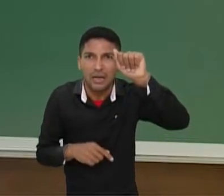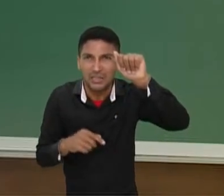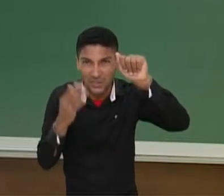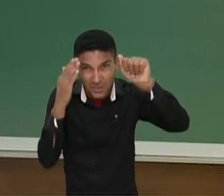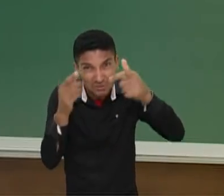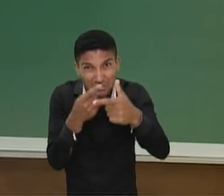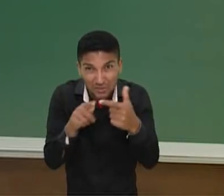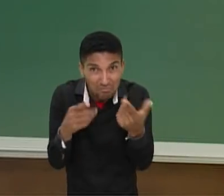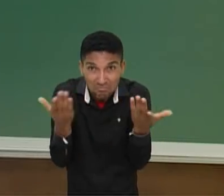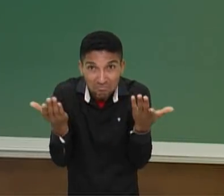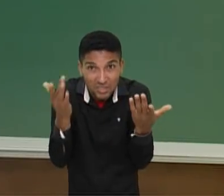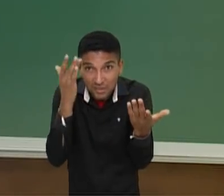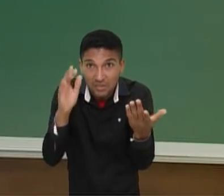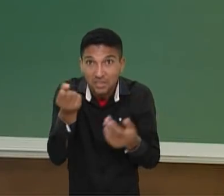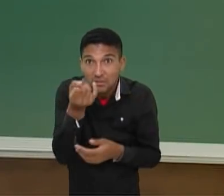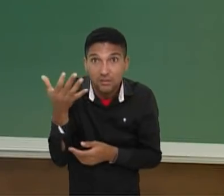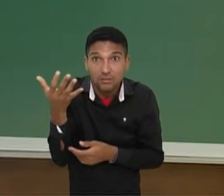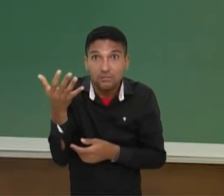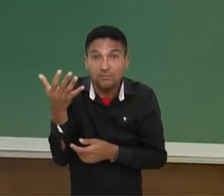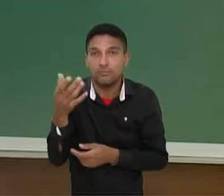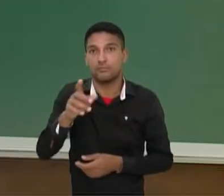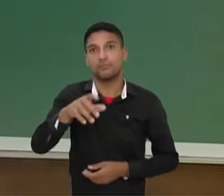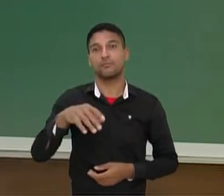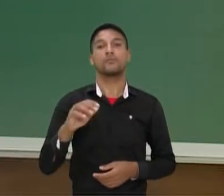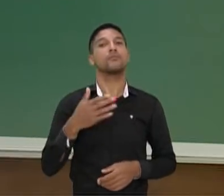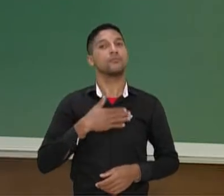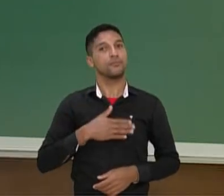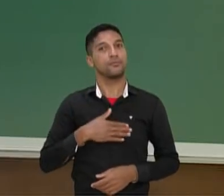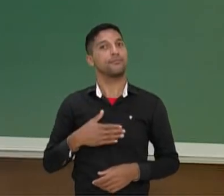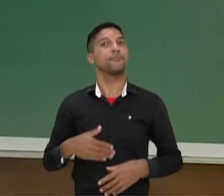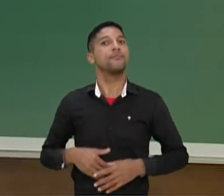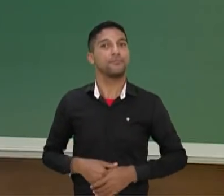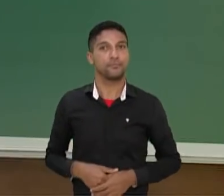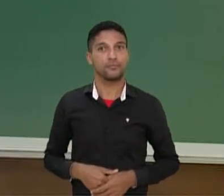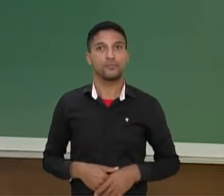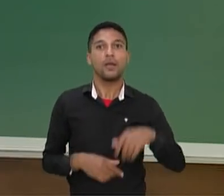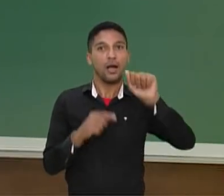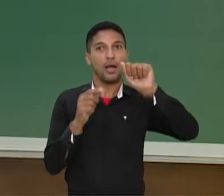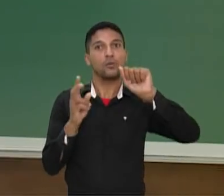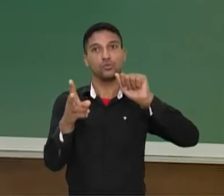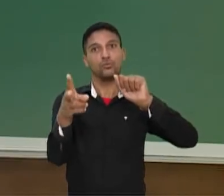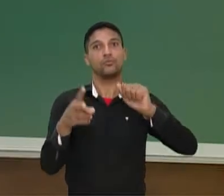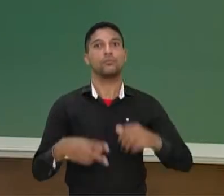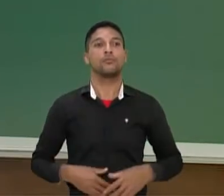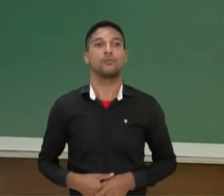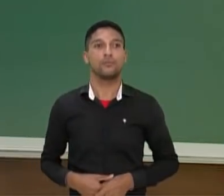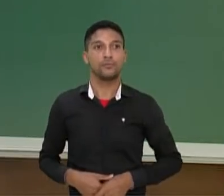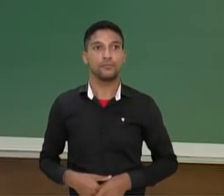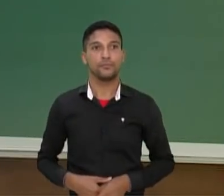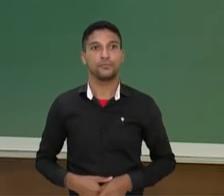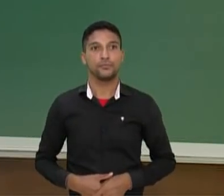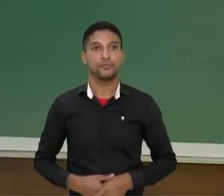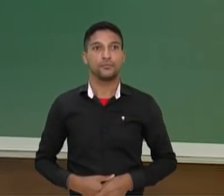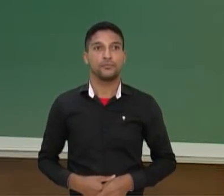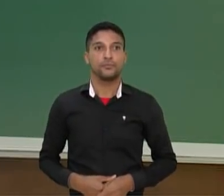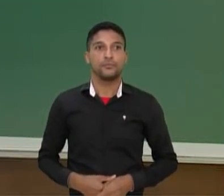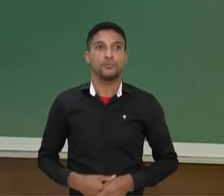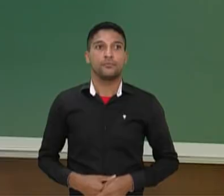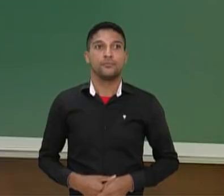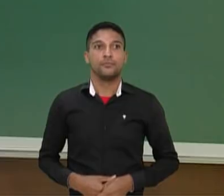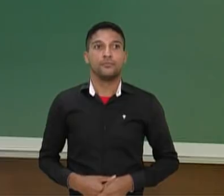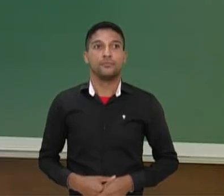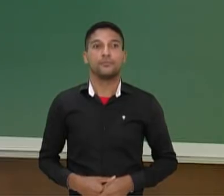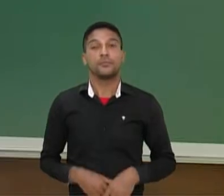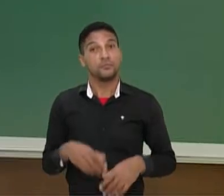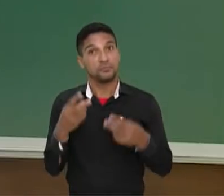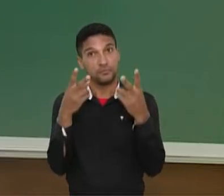legal. Você vai apenas manter a indicação, tá? Então, o que dá para fazer aqui? Eu percebi que